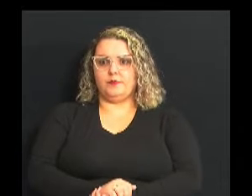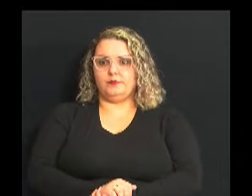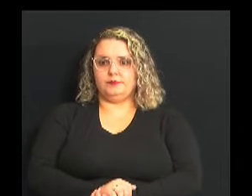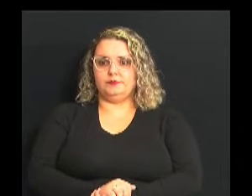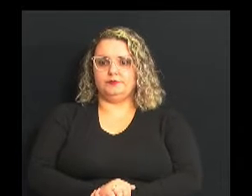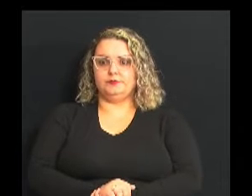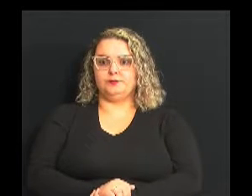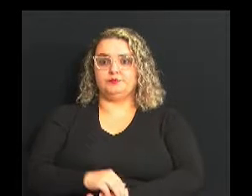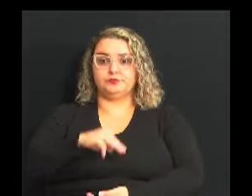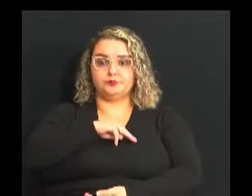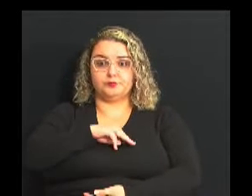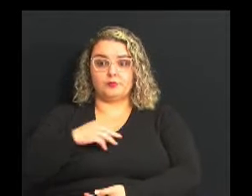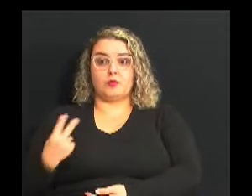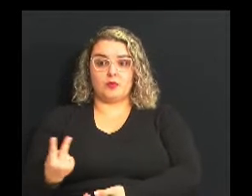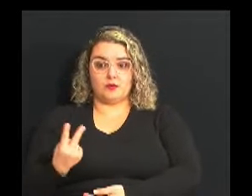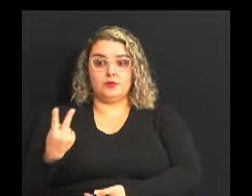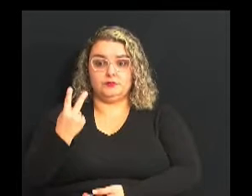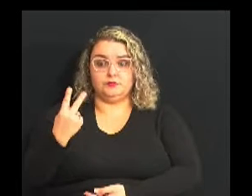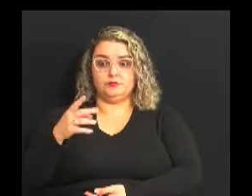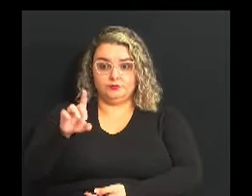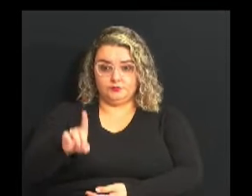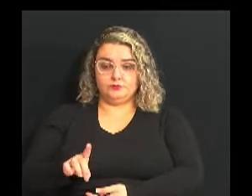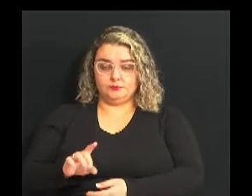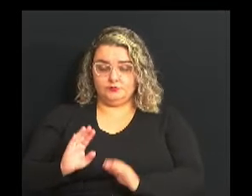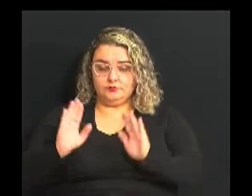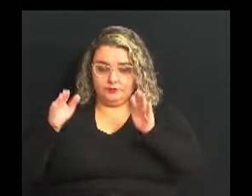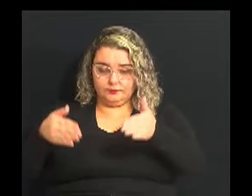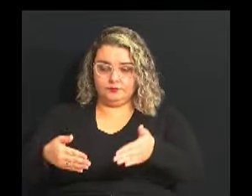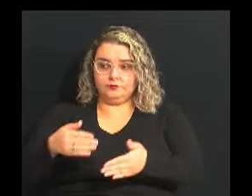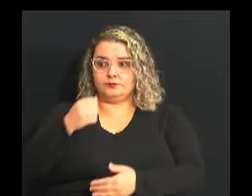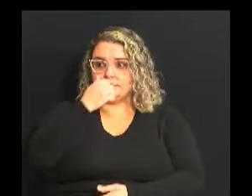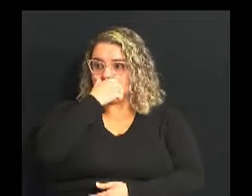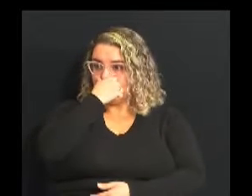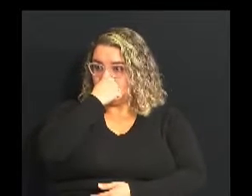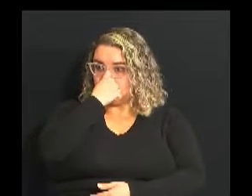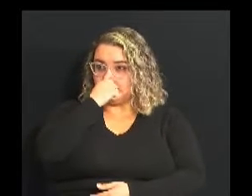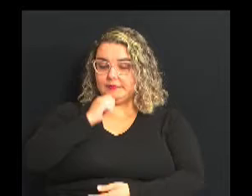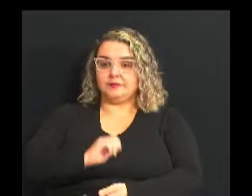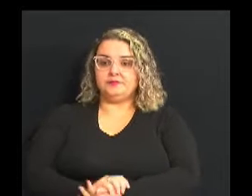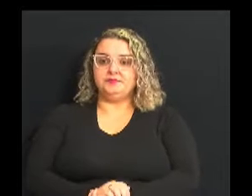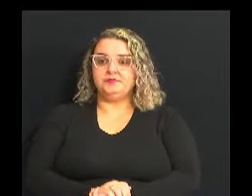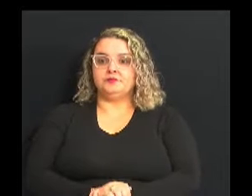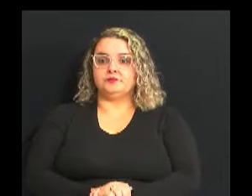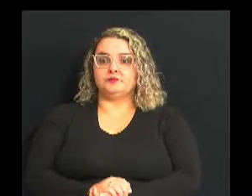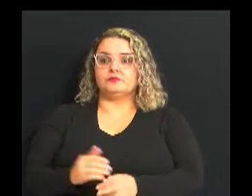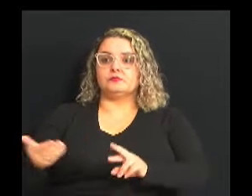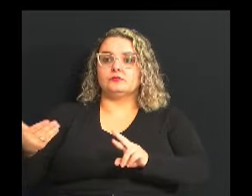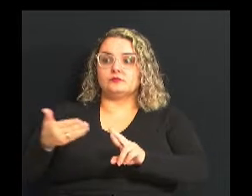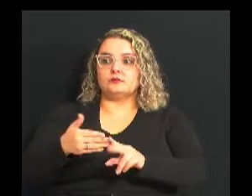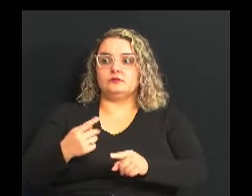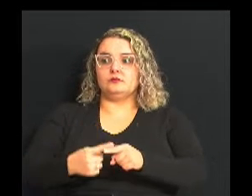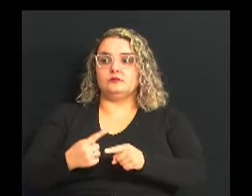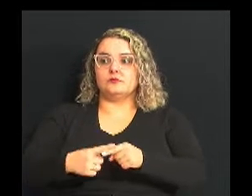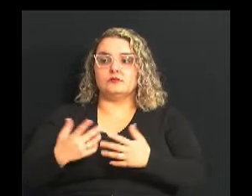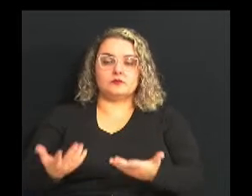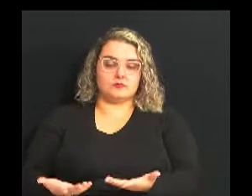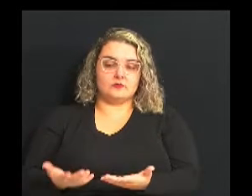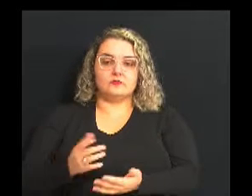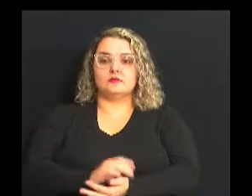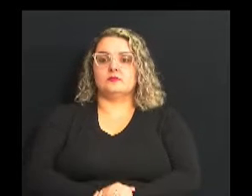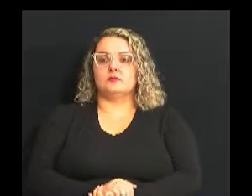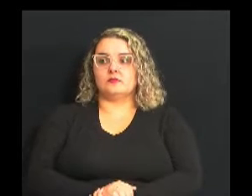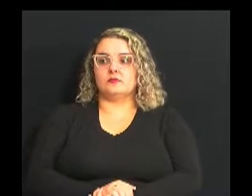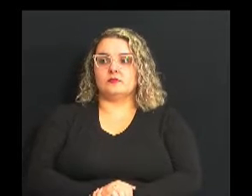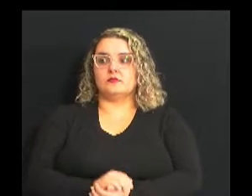diretoria tenta se pautar bastante nesses referenciais mesmo, porque eles acabam servindo como um